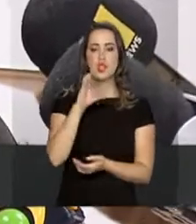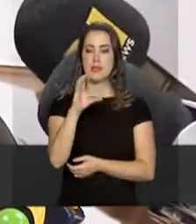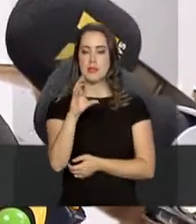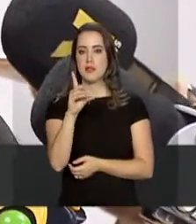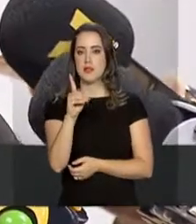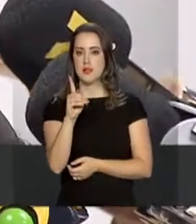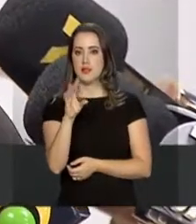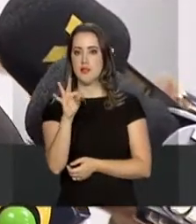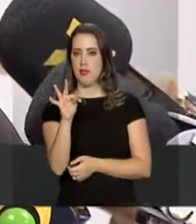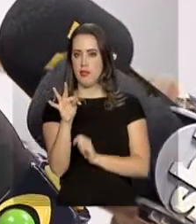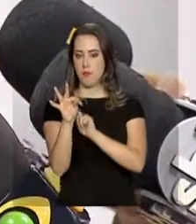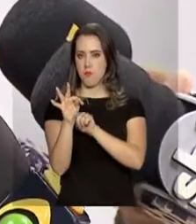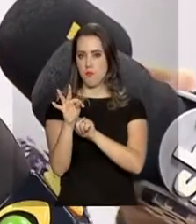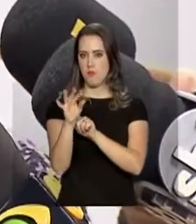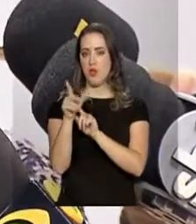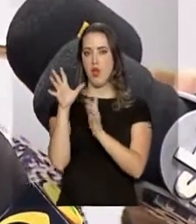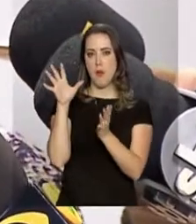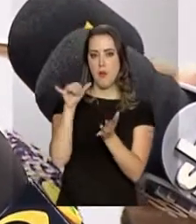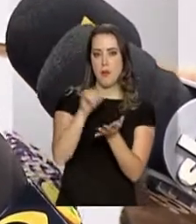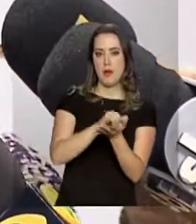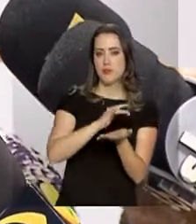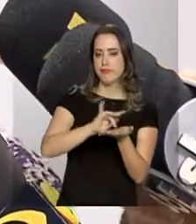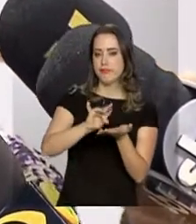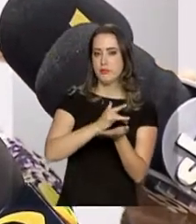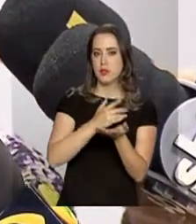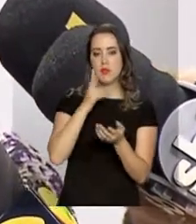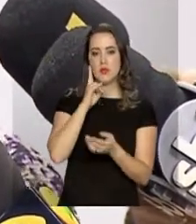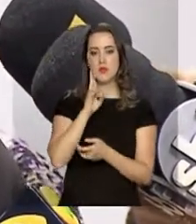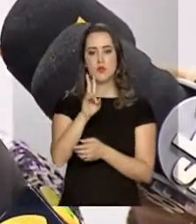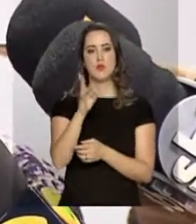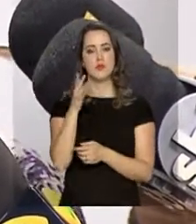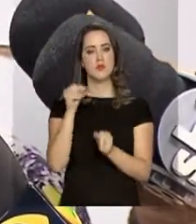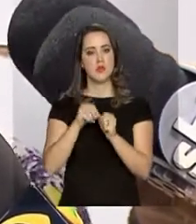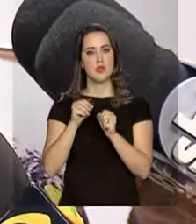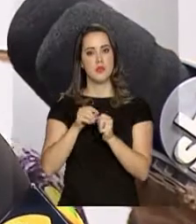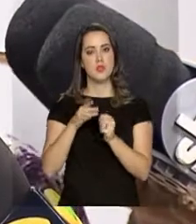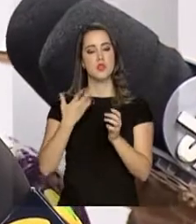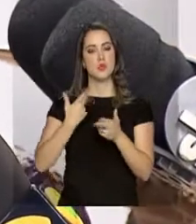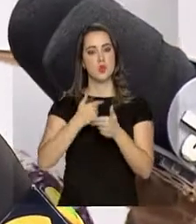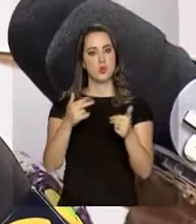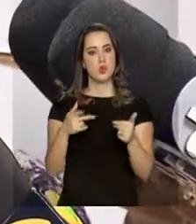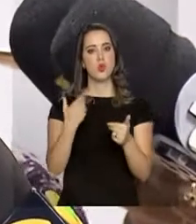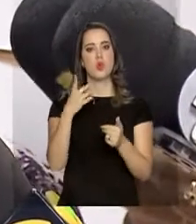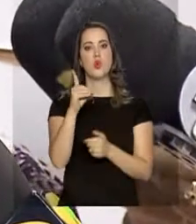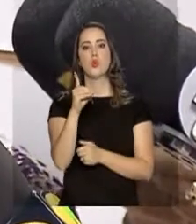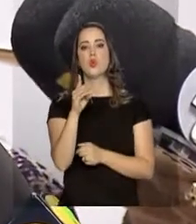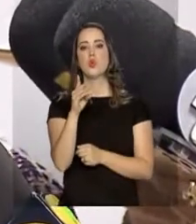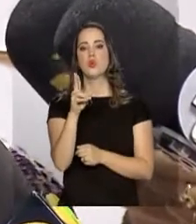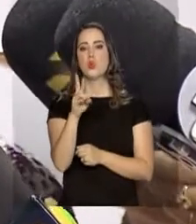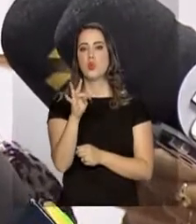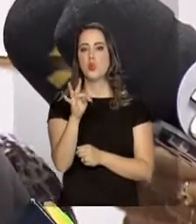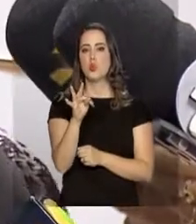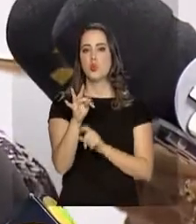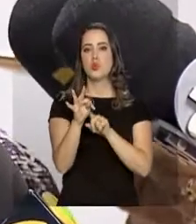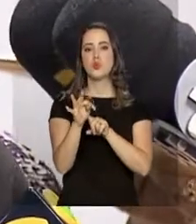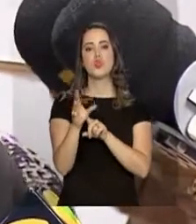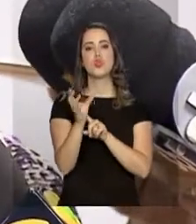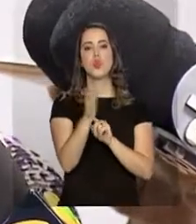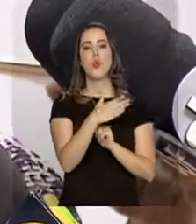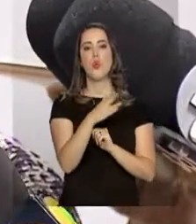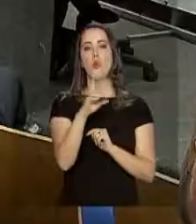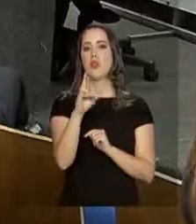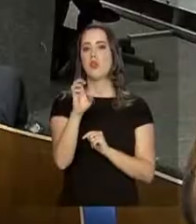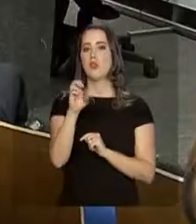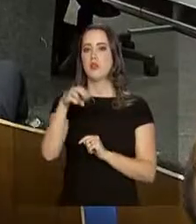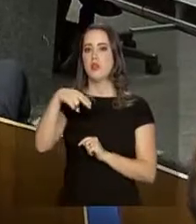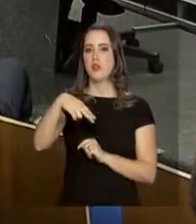loja o cdt você baixa e instala e lá você vai fazer essa identificação através do ducci e através do código renavam com isso está